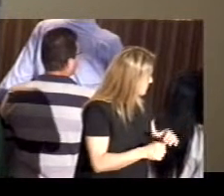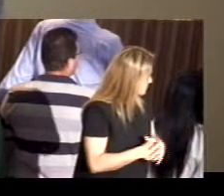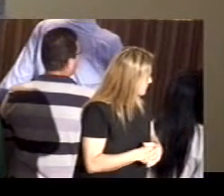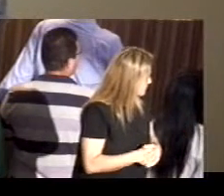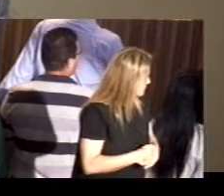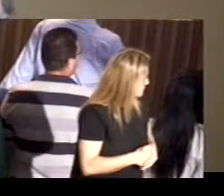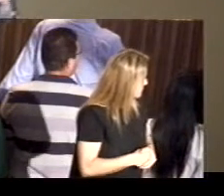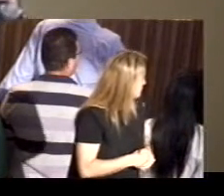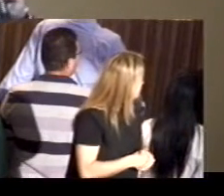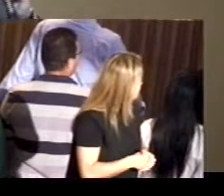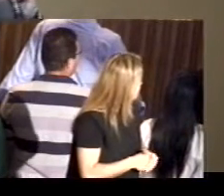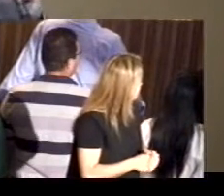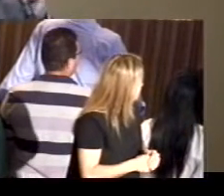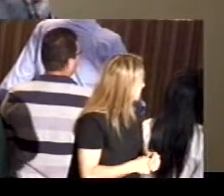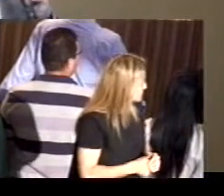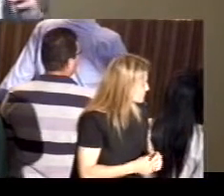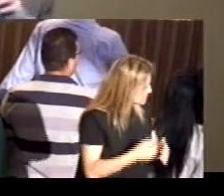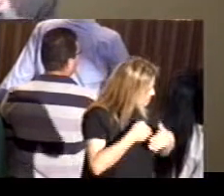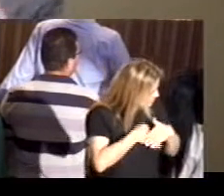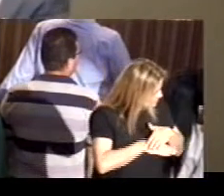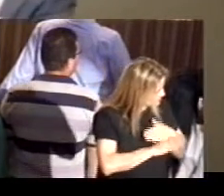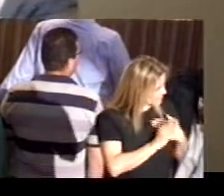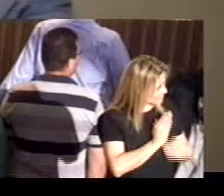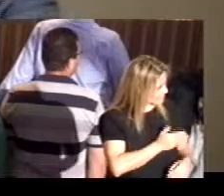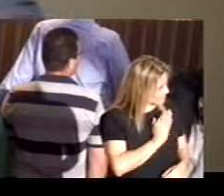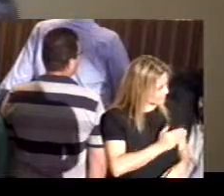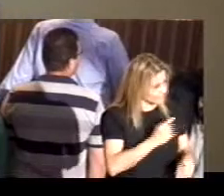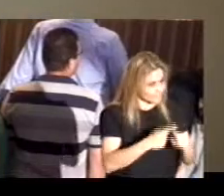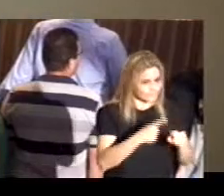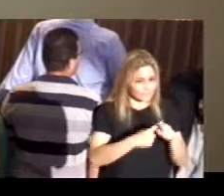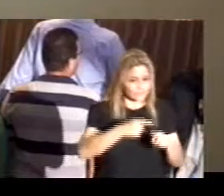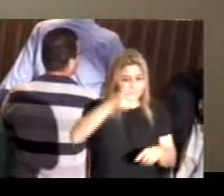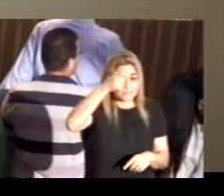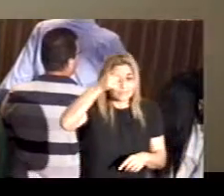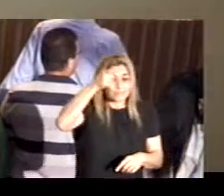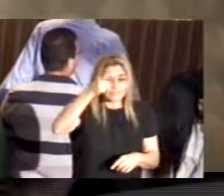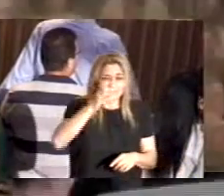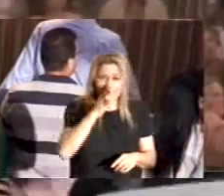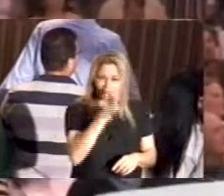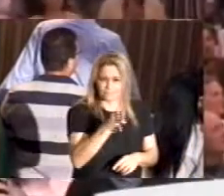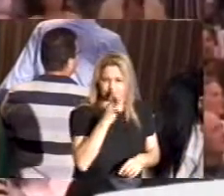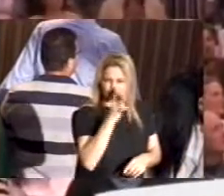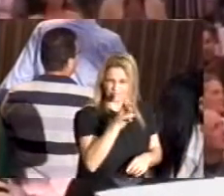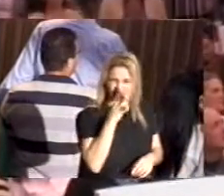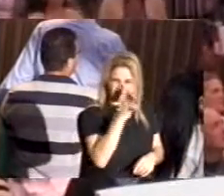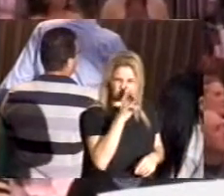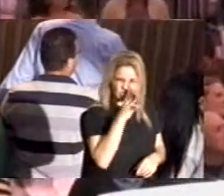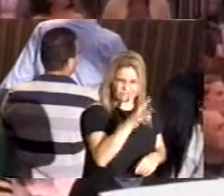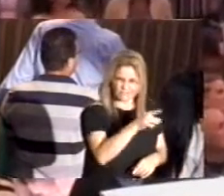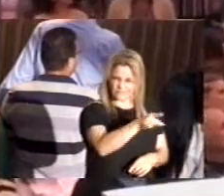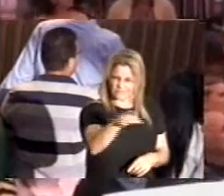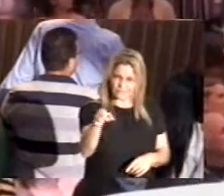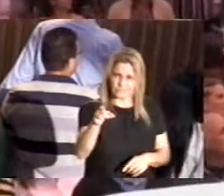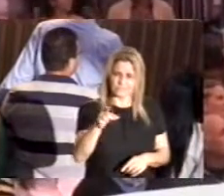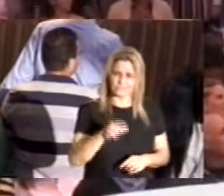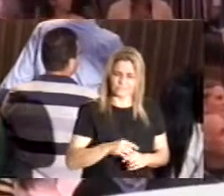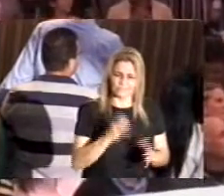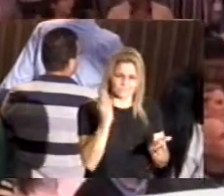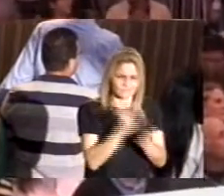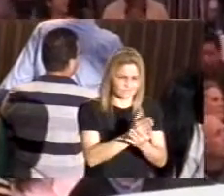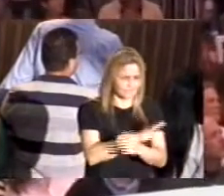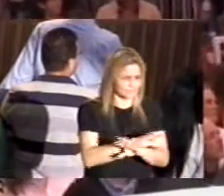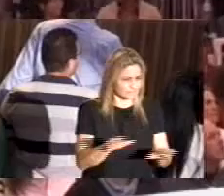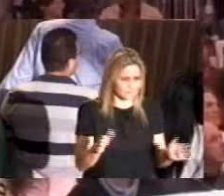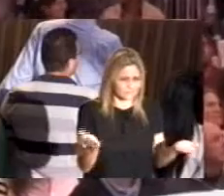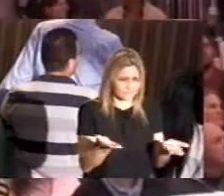isso? Guarda isso no teu coração. Sabe por quê? O inimigo fica acusando um monte de coisa na cabeça da gente. Então, acabou. O